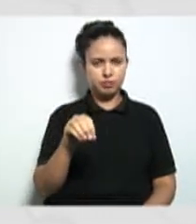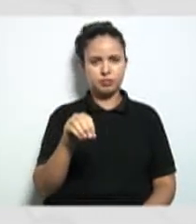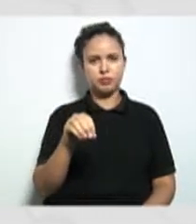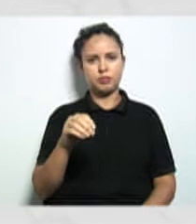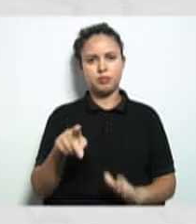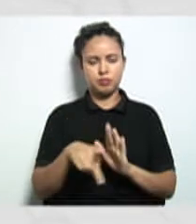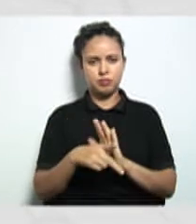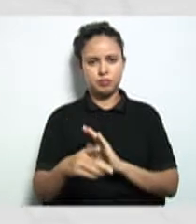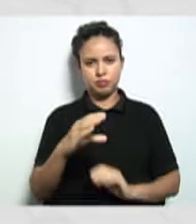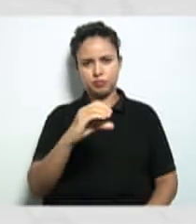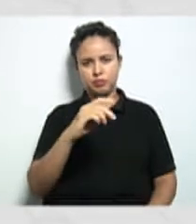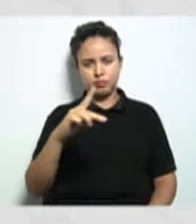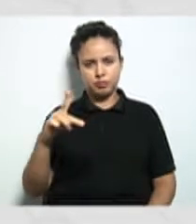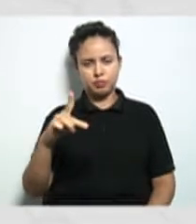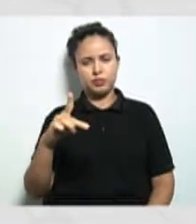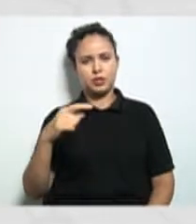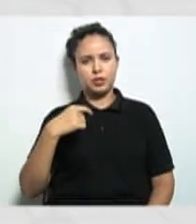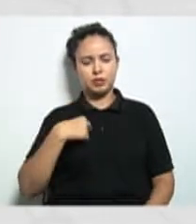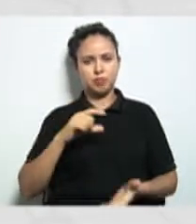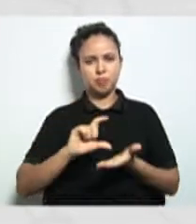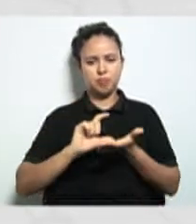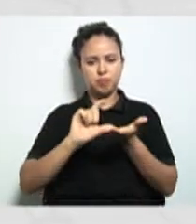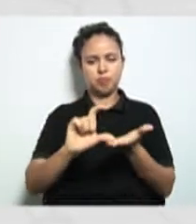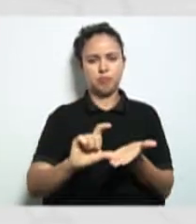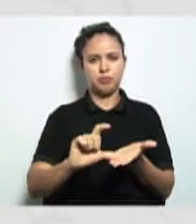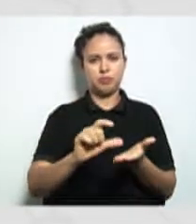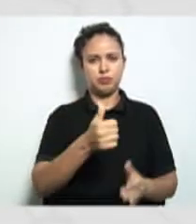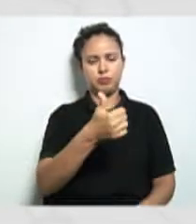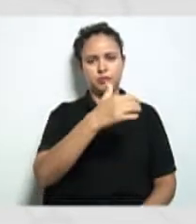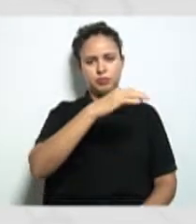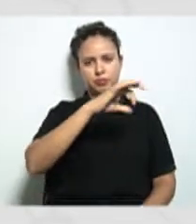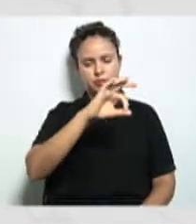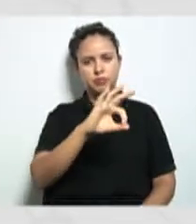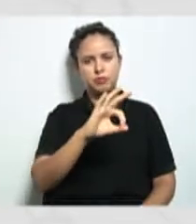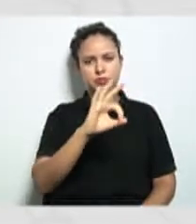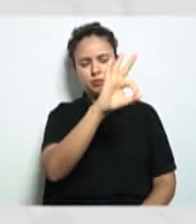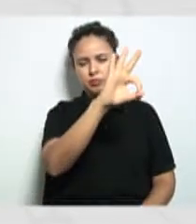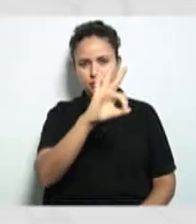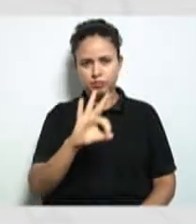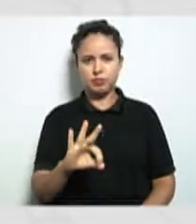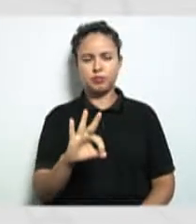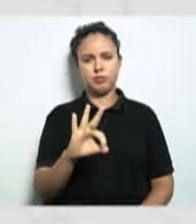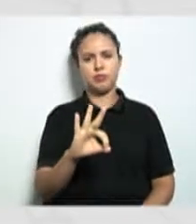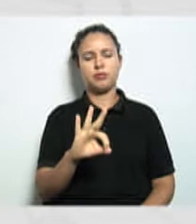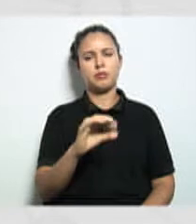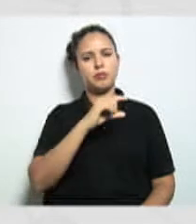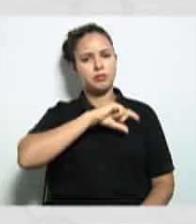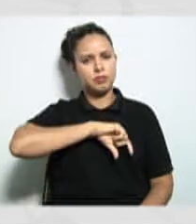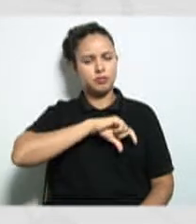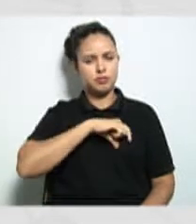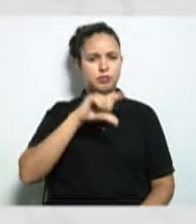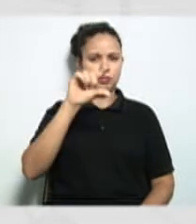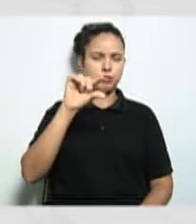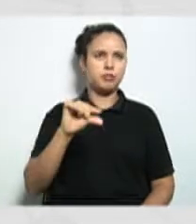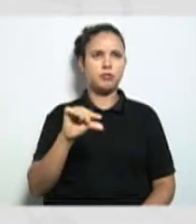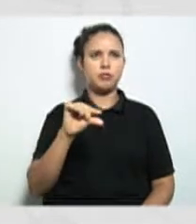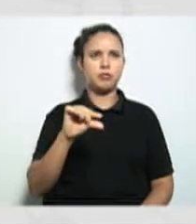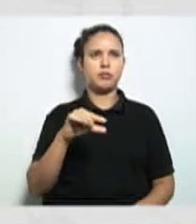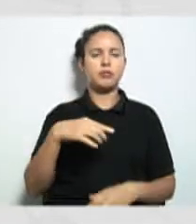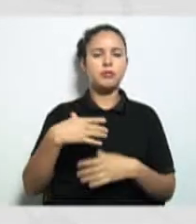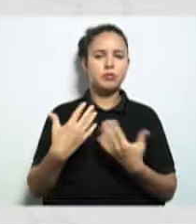vou investir 10% do salário mínimo no município X, né? Em que ramo